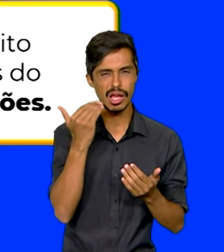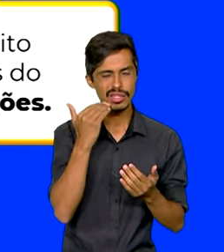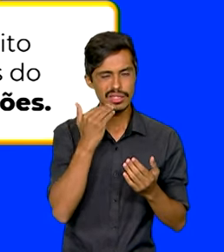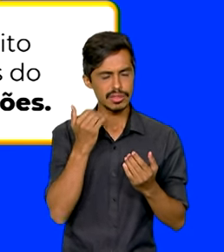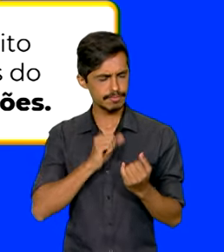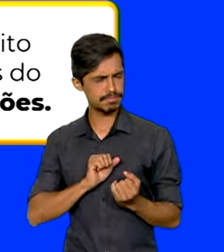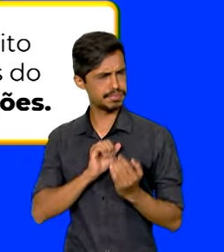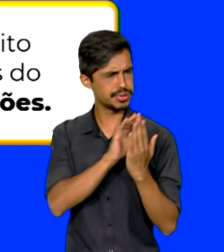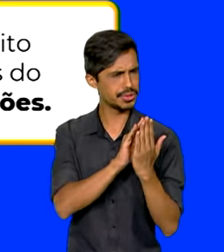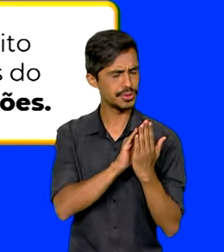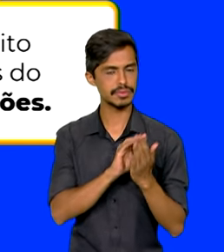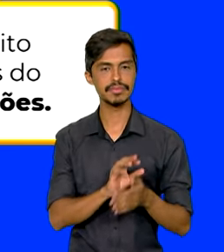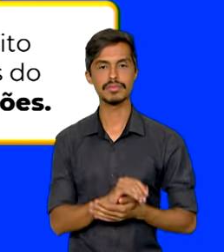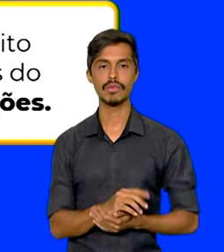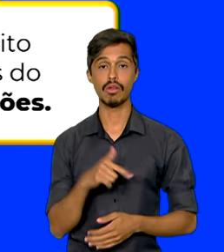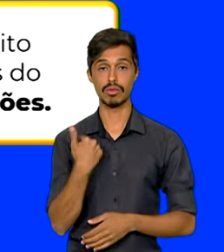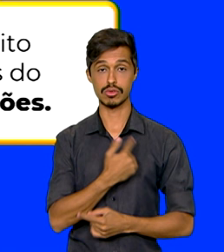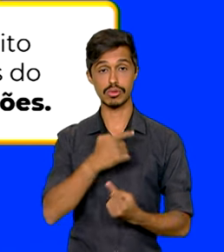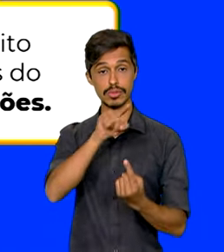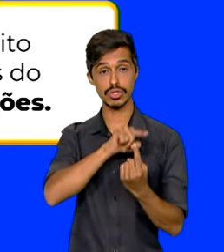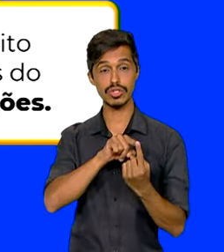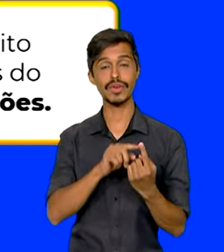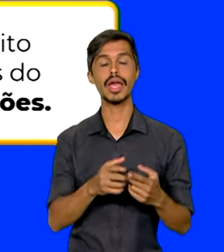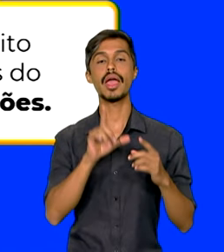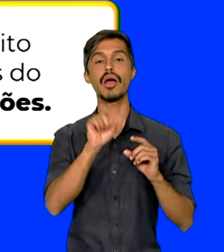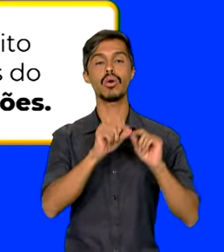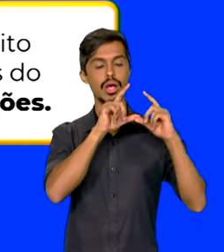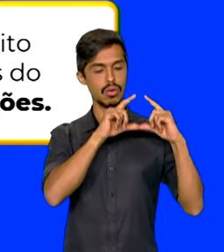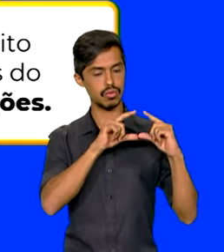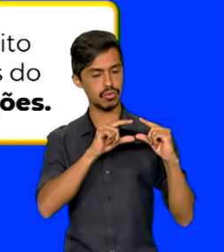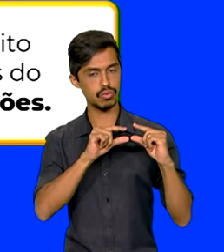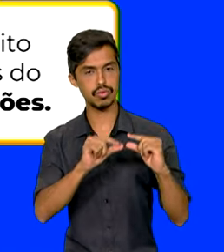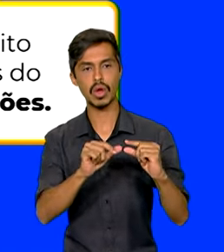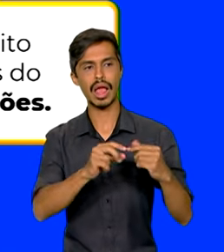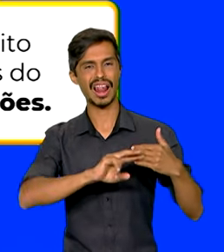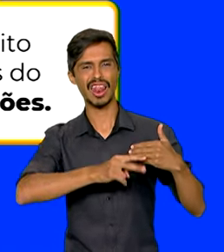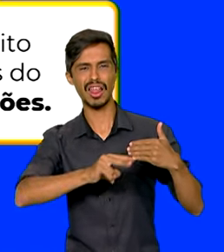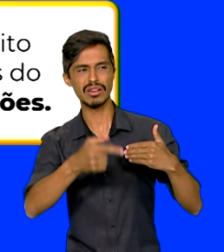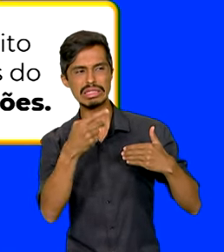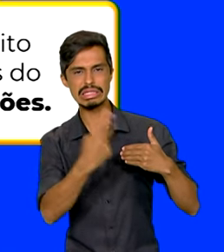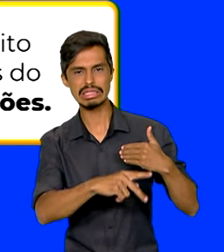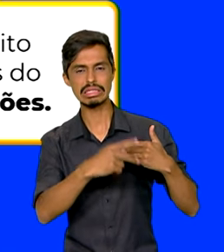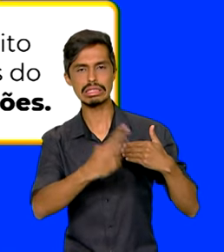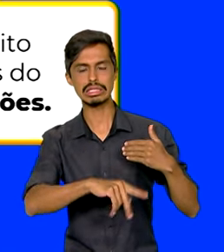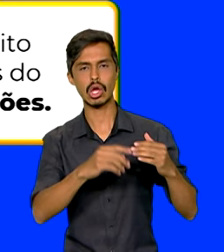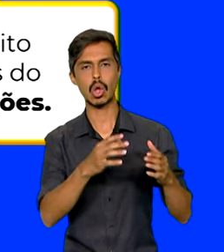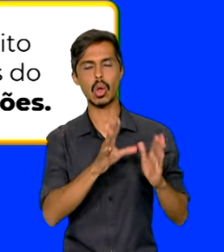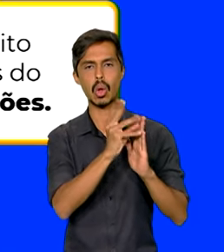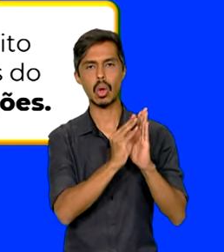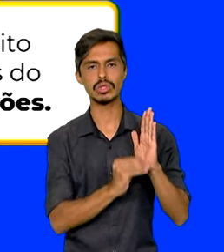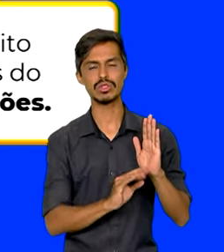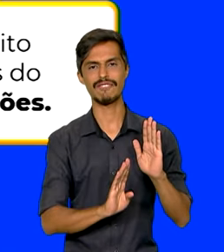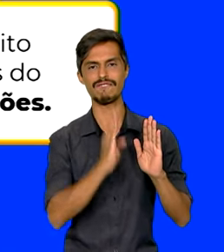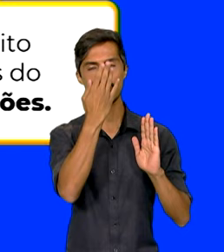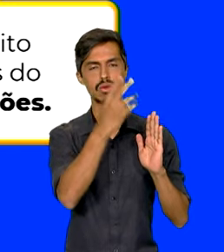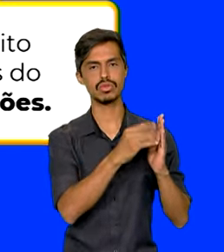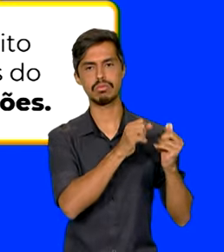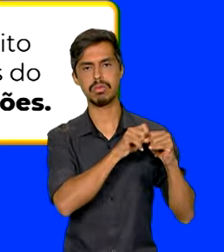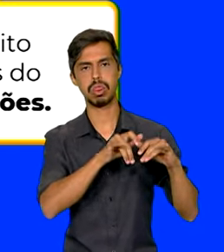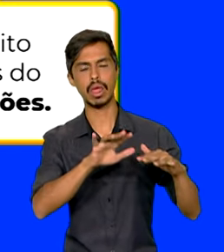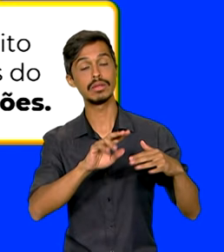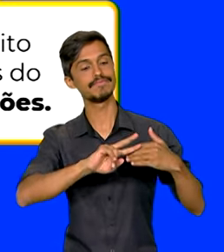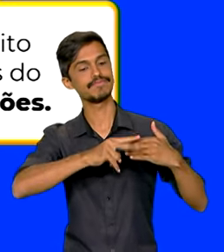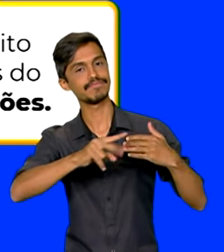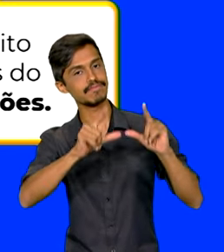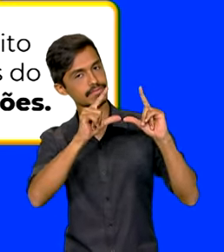sobre vacinas. O objetivo é reduzir, mitigar o efeito desses conteúdos falsos nas ações do